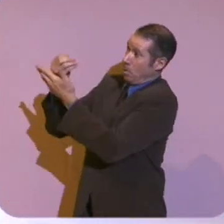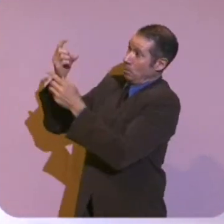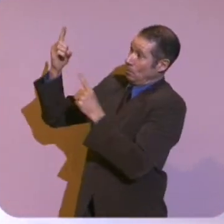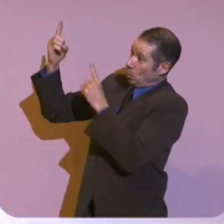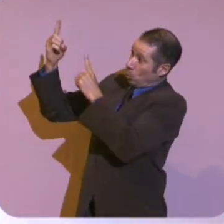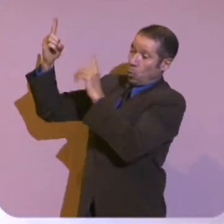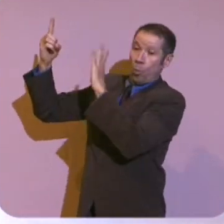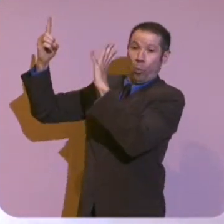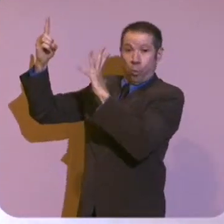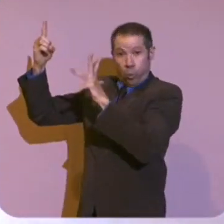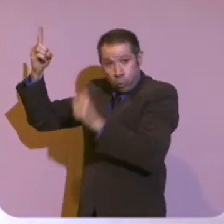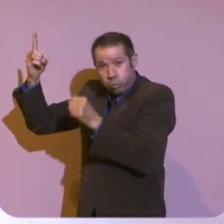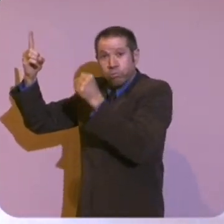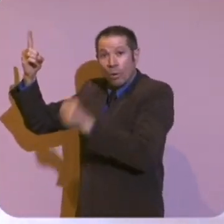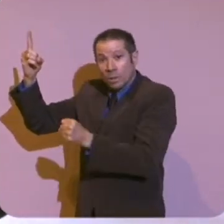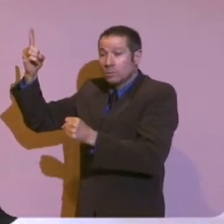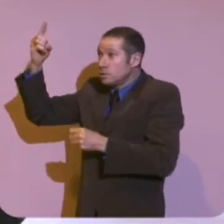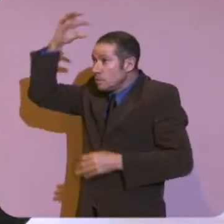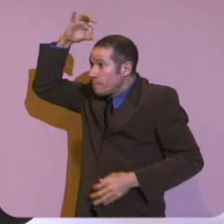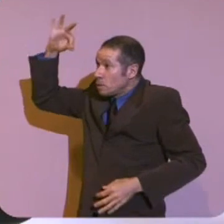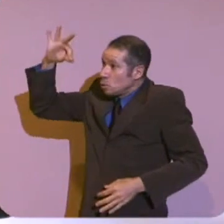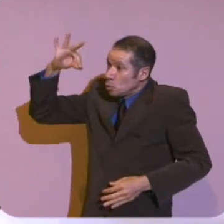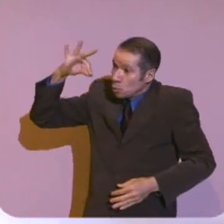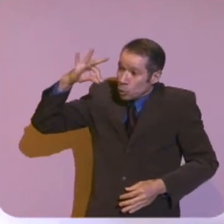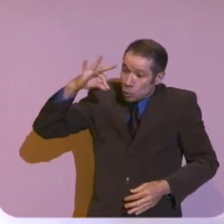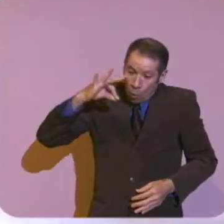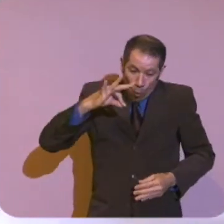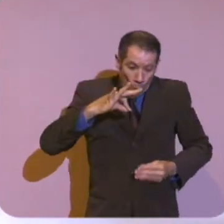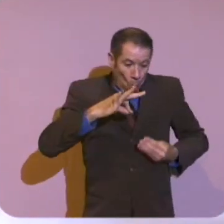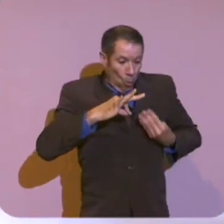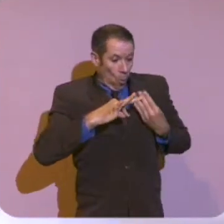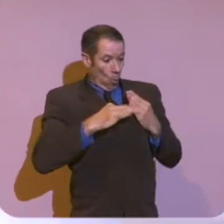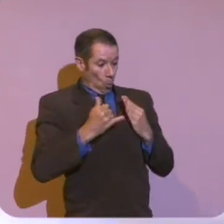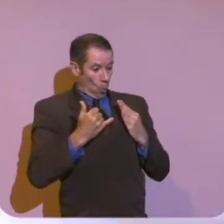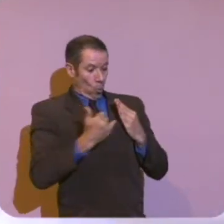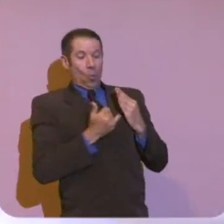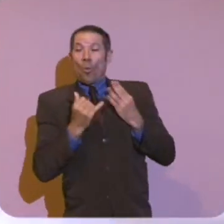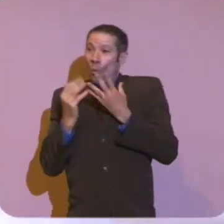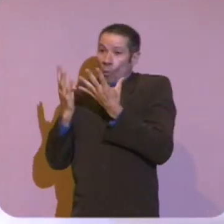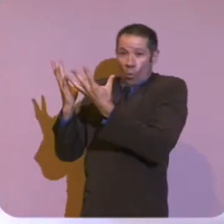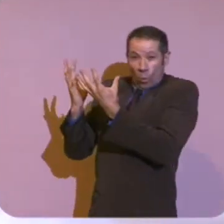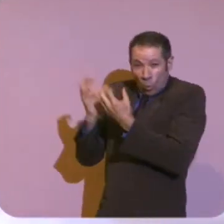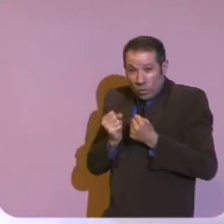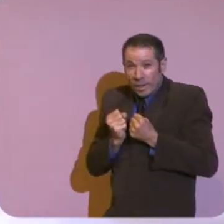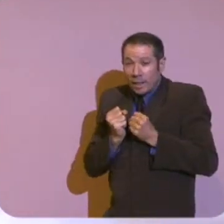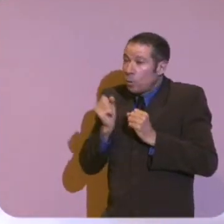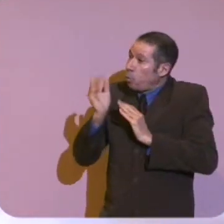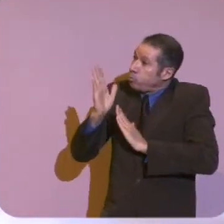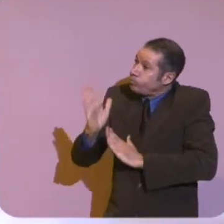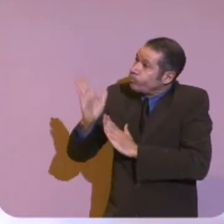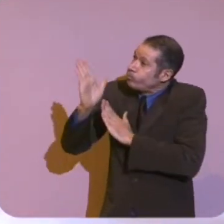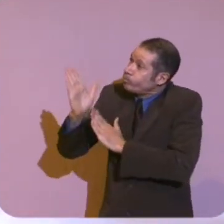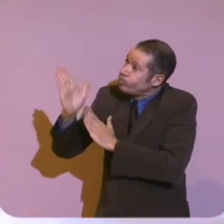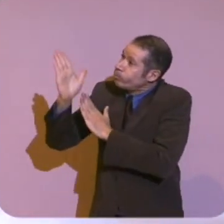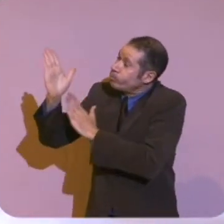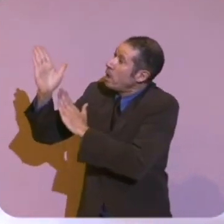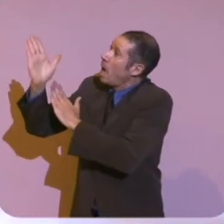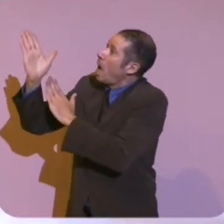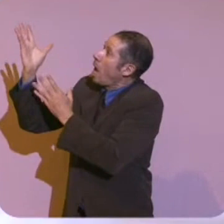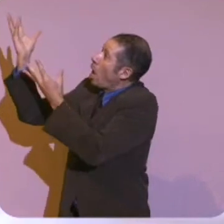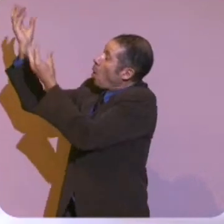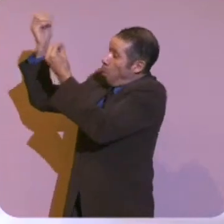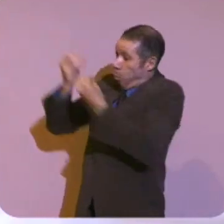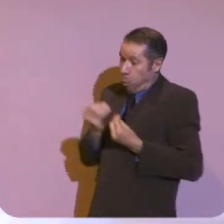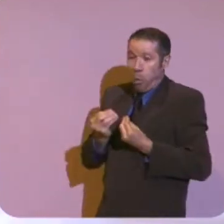deixo o Espírito Santo falar comigo, tocar o meu coração, e eu aceito o caminho que Deus está me dando,